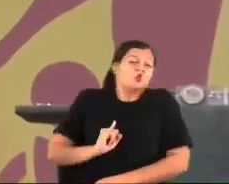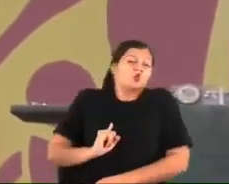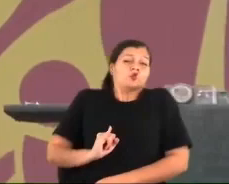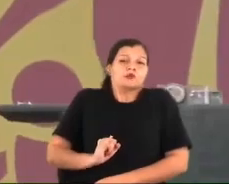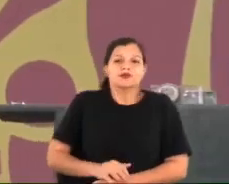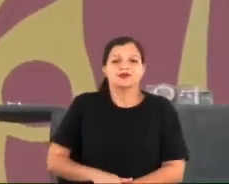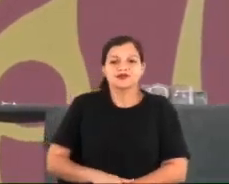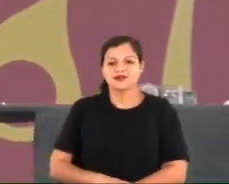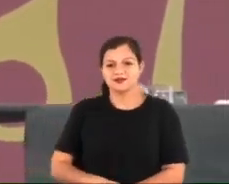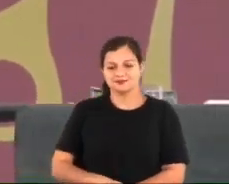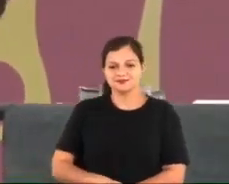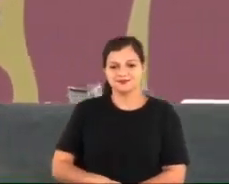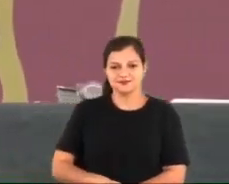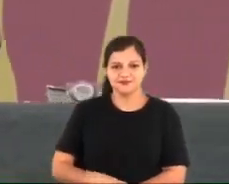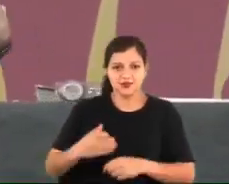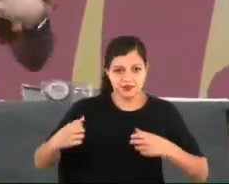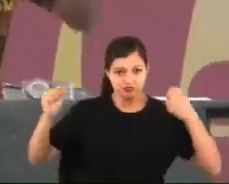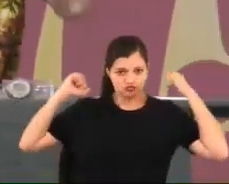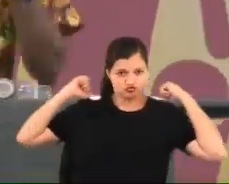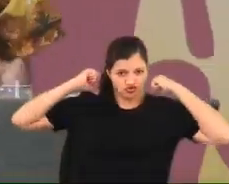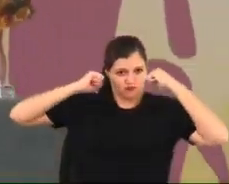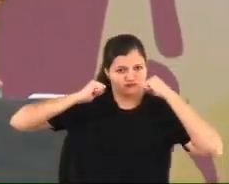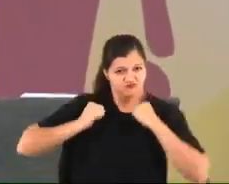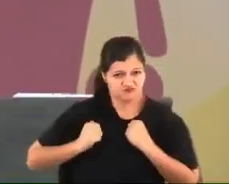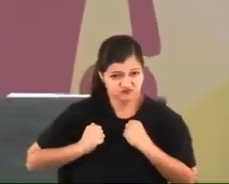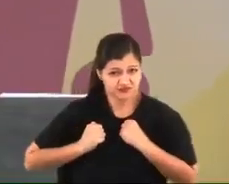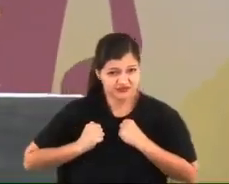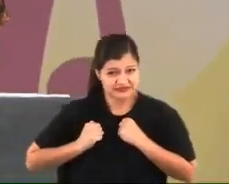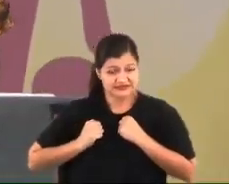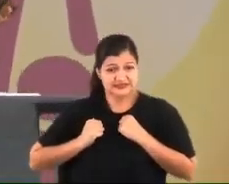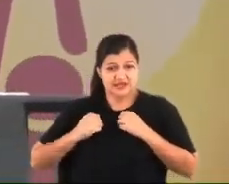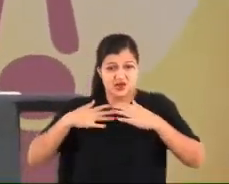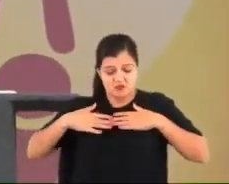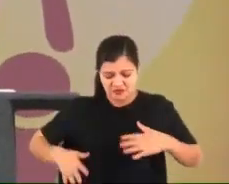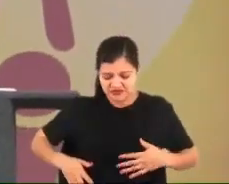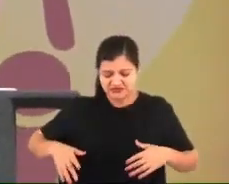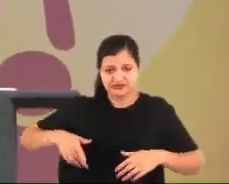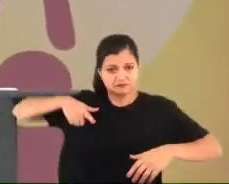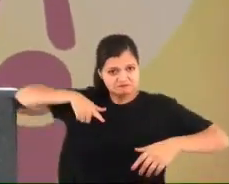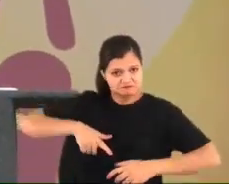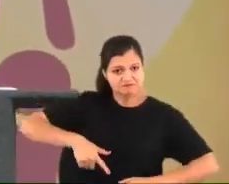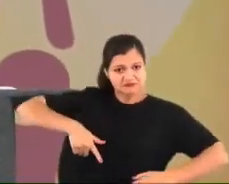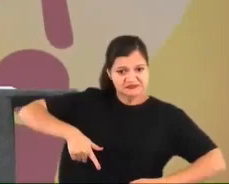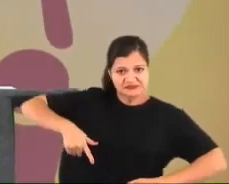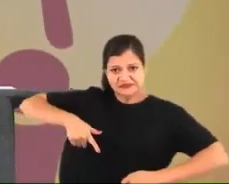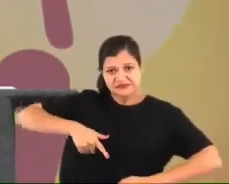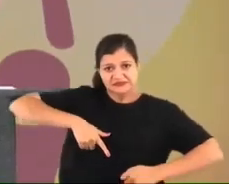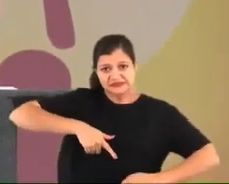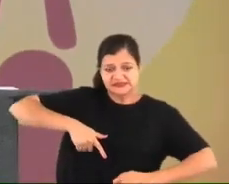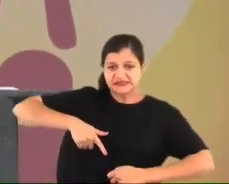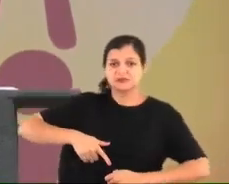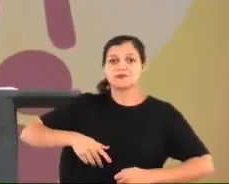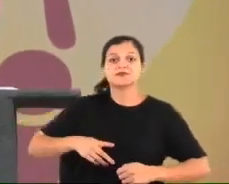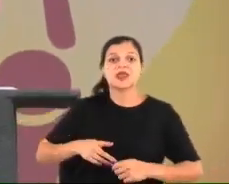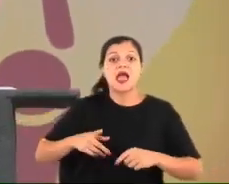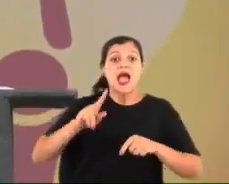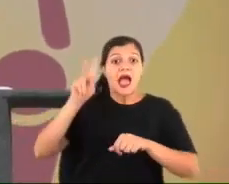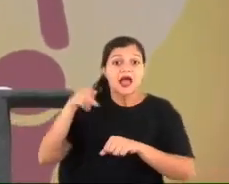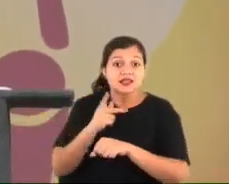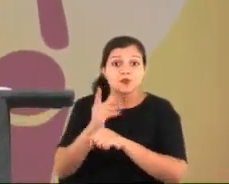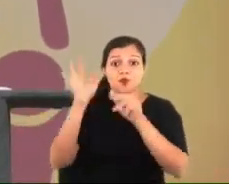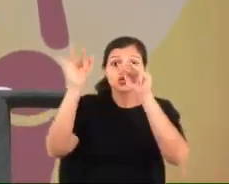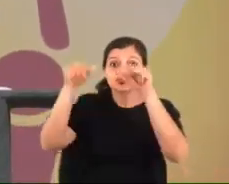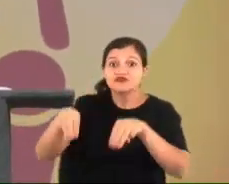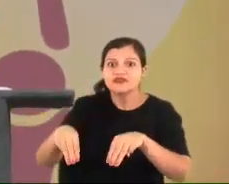diz. Com aquela mochila pesada, farda, fuzil, indo. E aí no final da Operação Boina tem a